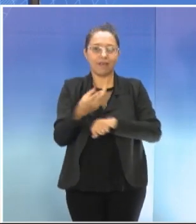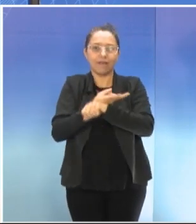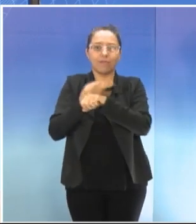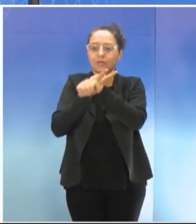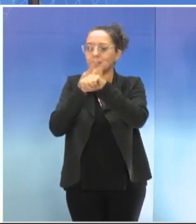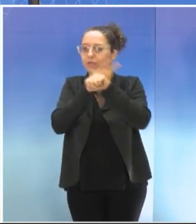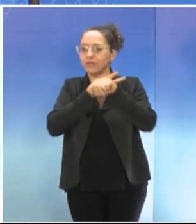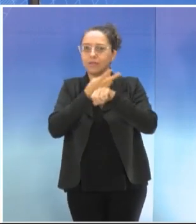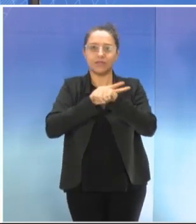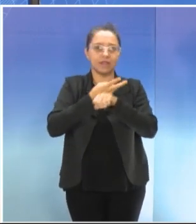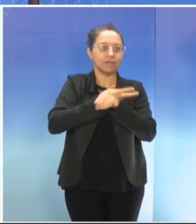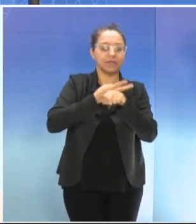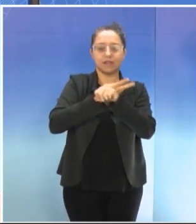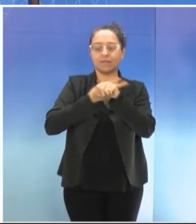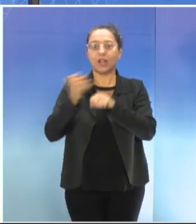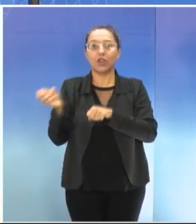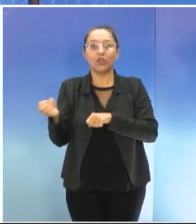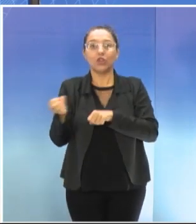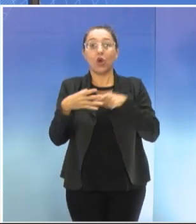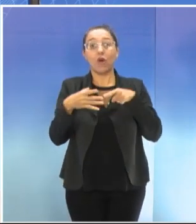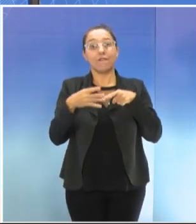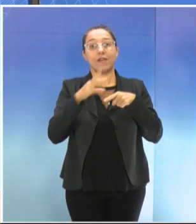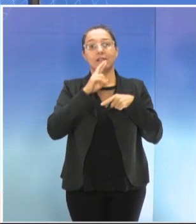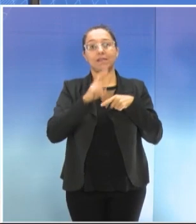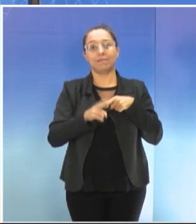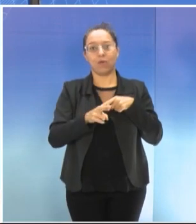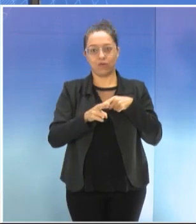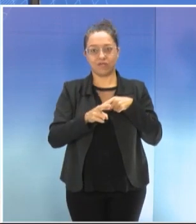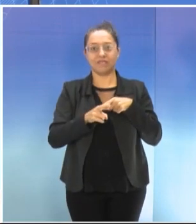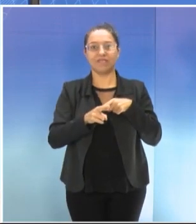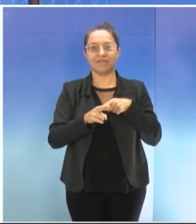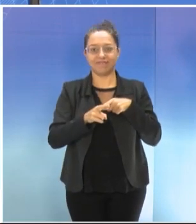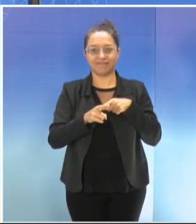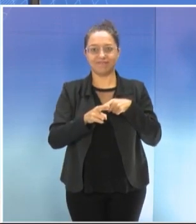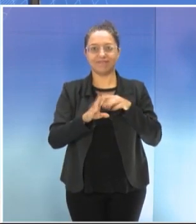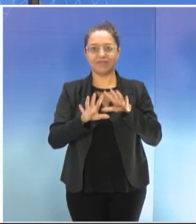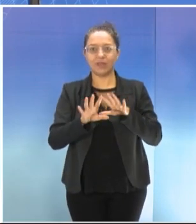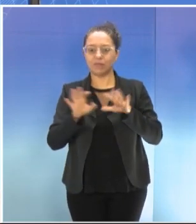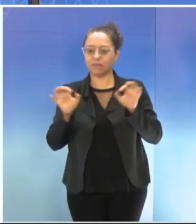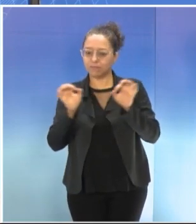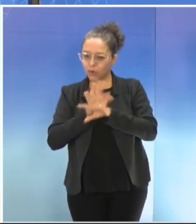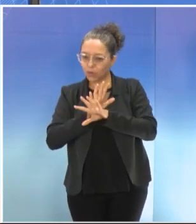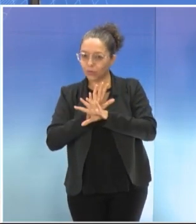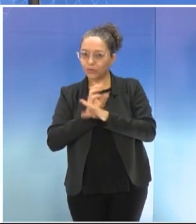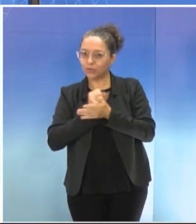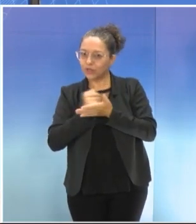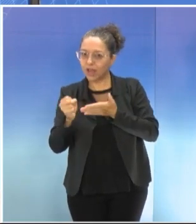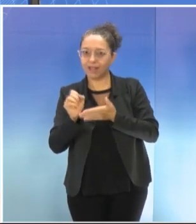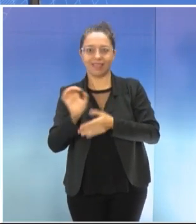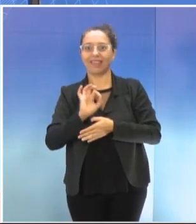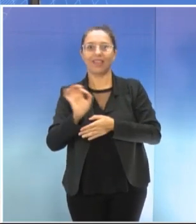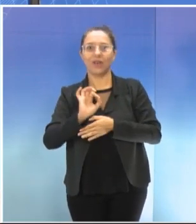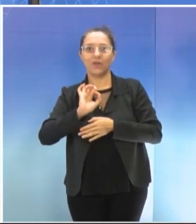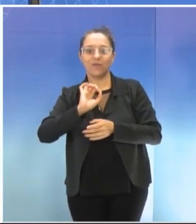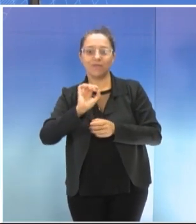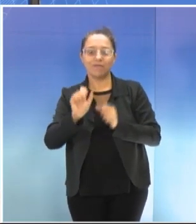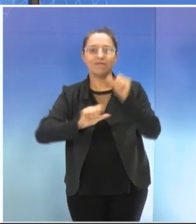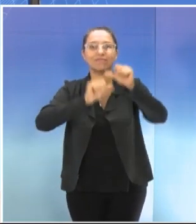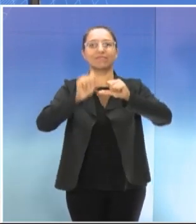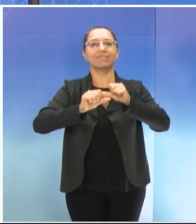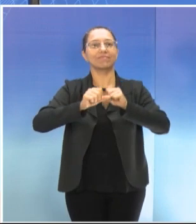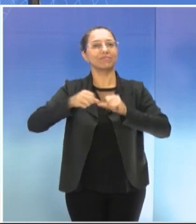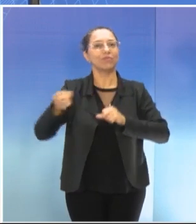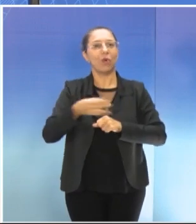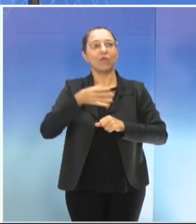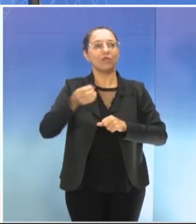novas respostas. Quando damos uma resposta apenas, você tem uma resposta racional, ela pode se